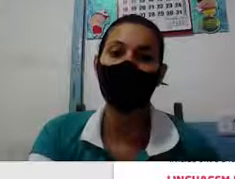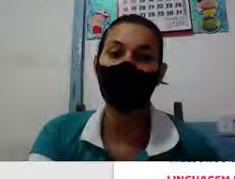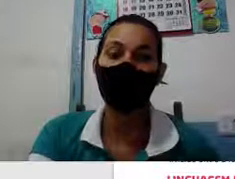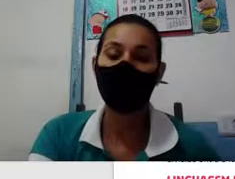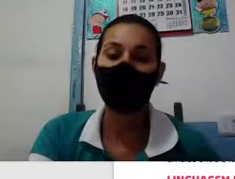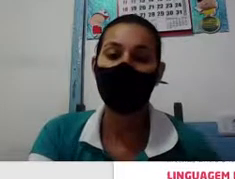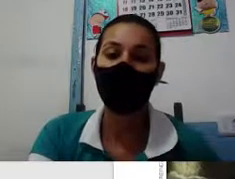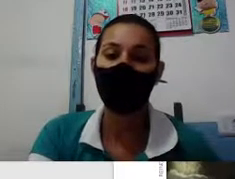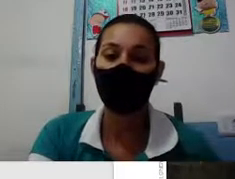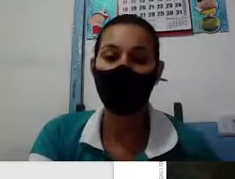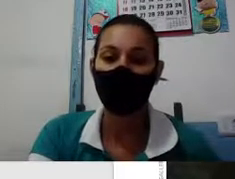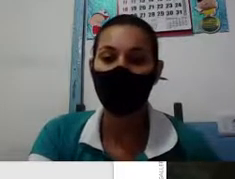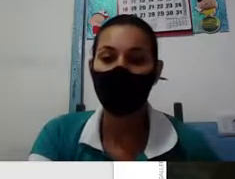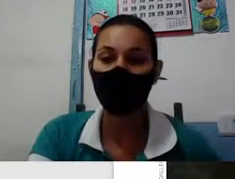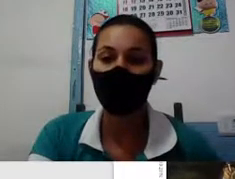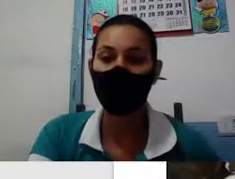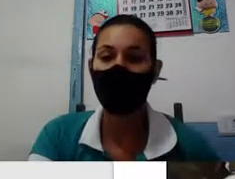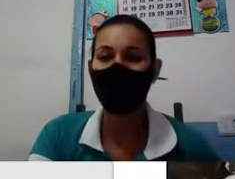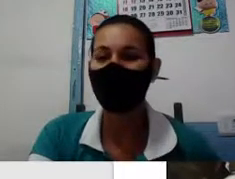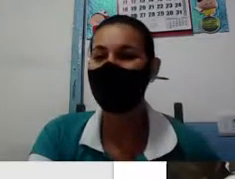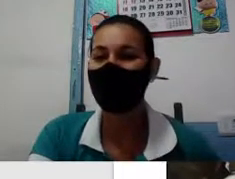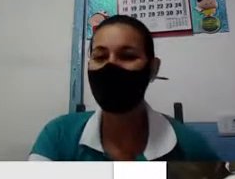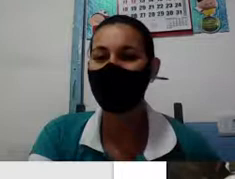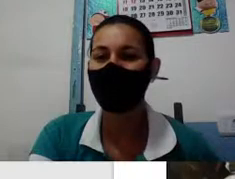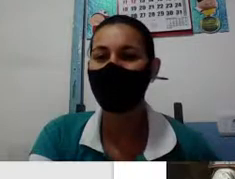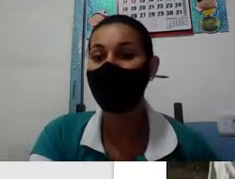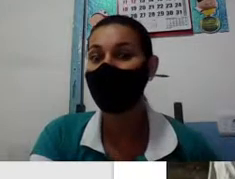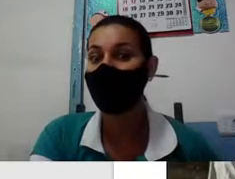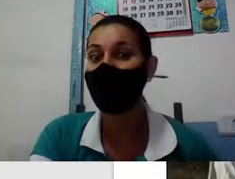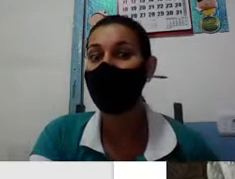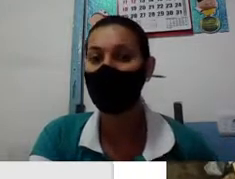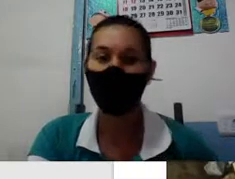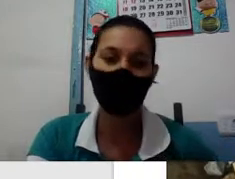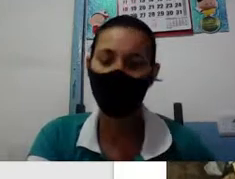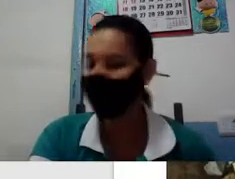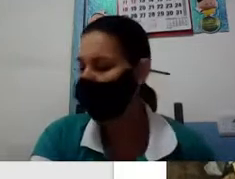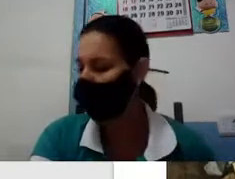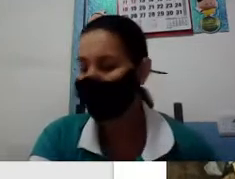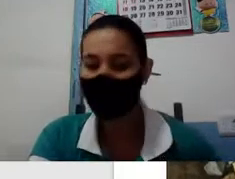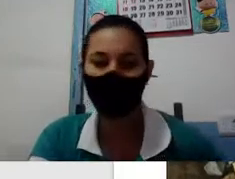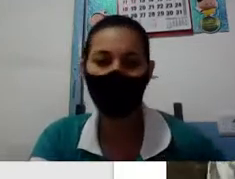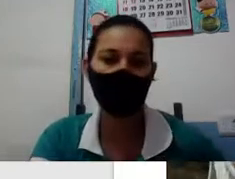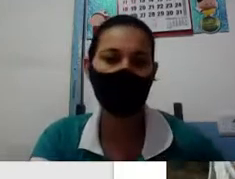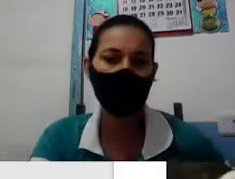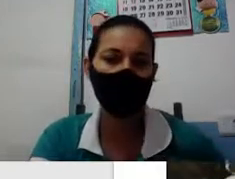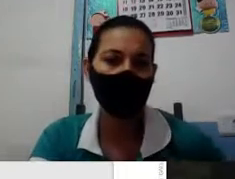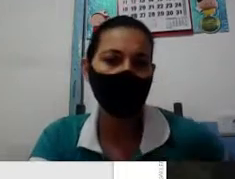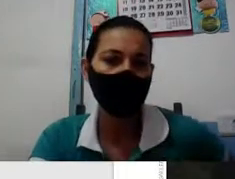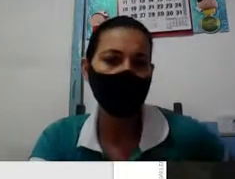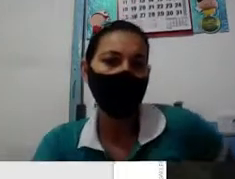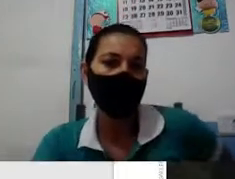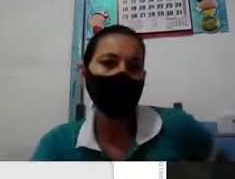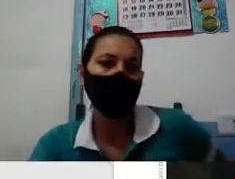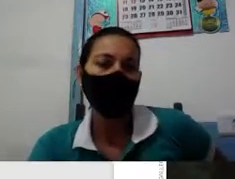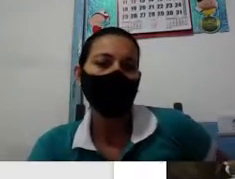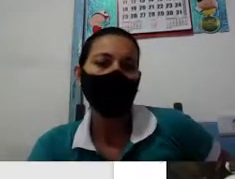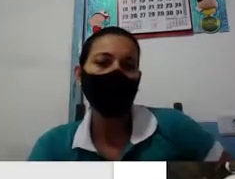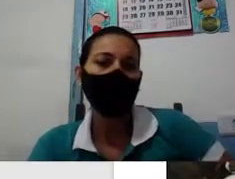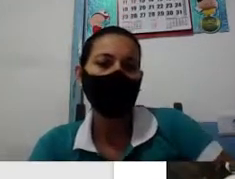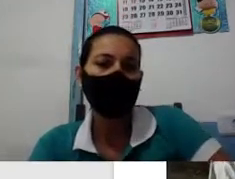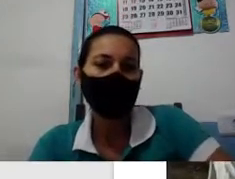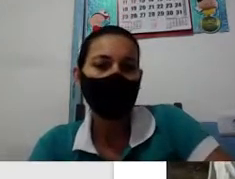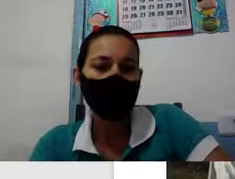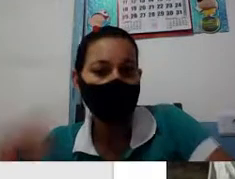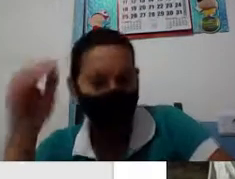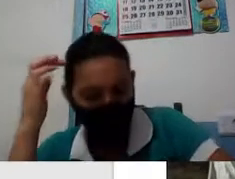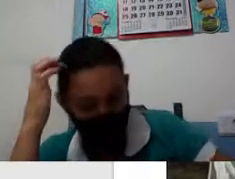Na linguagem barroca, a gente tem o Padre Antônio Vieira, que é o nome, tá, desse período aí, né? Então,